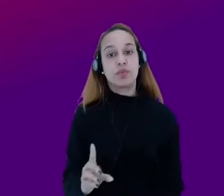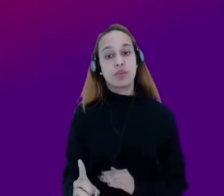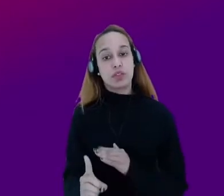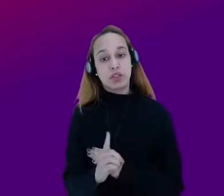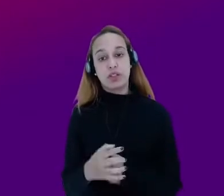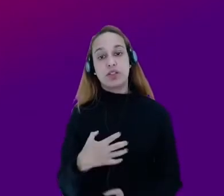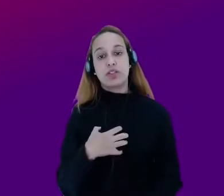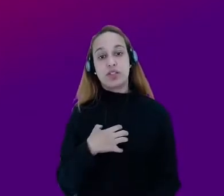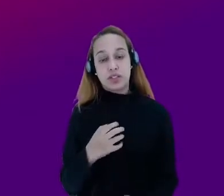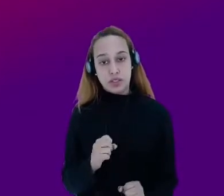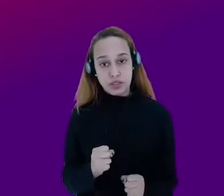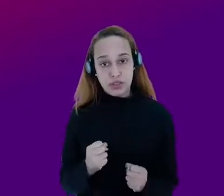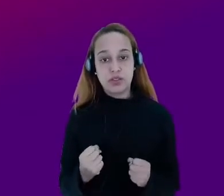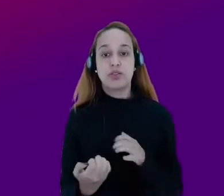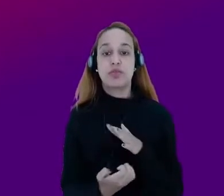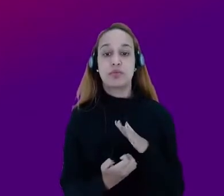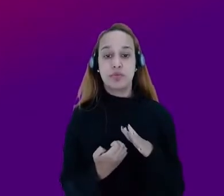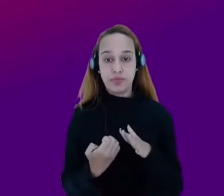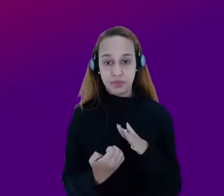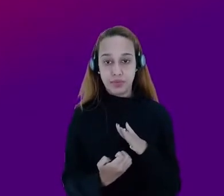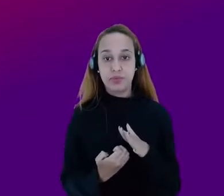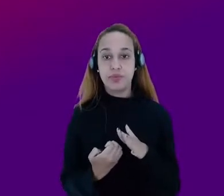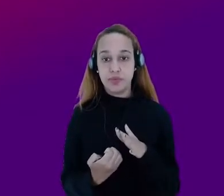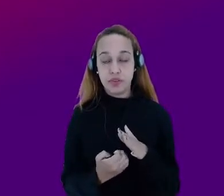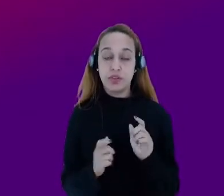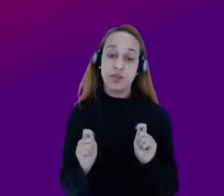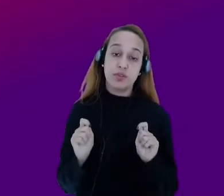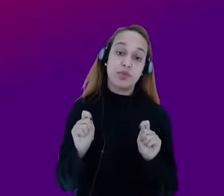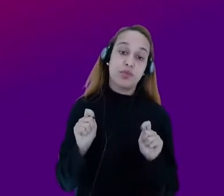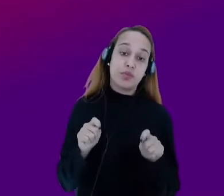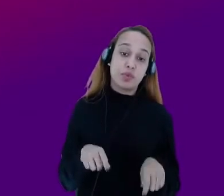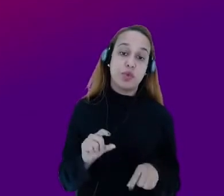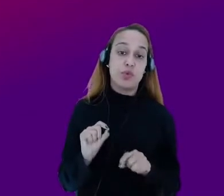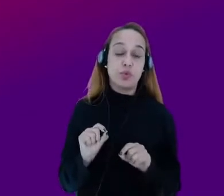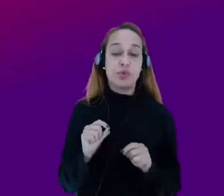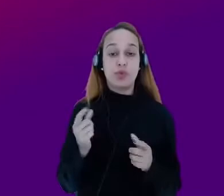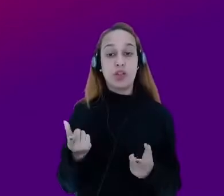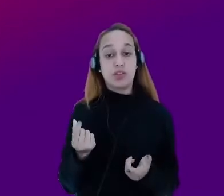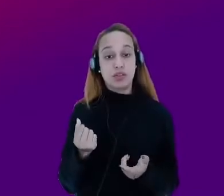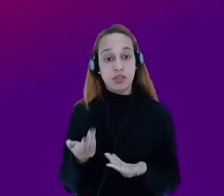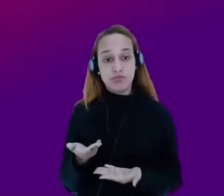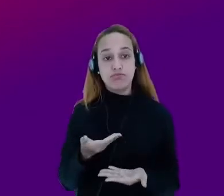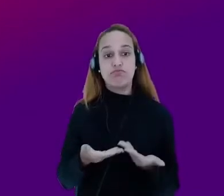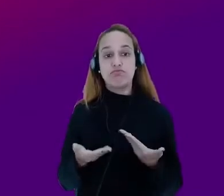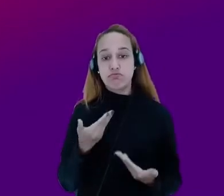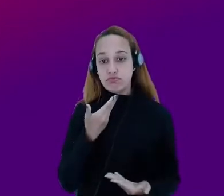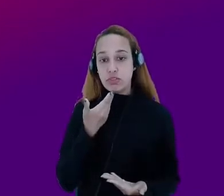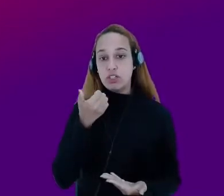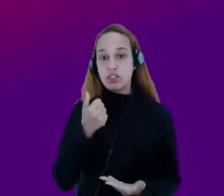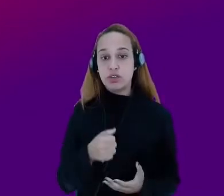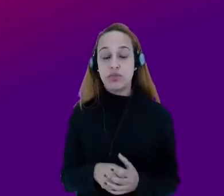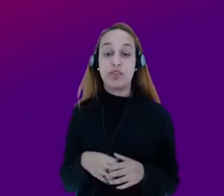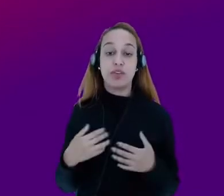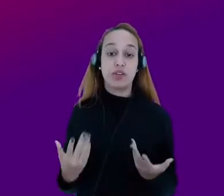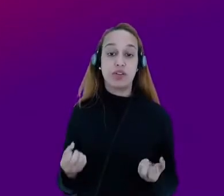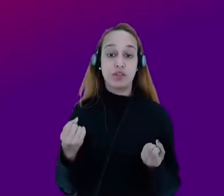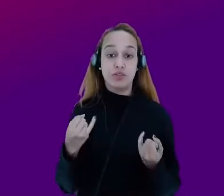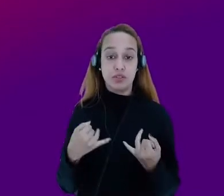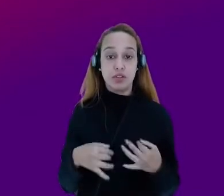seguros, para as empresas que podem ter mais rentabilidade. E aí, ainda falando um pouco